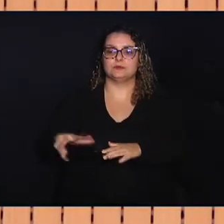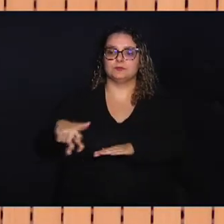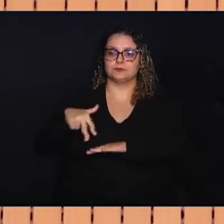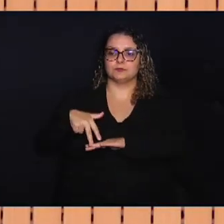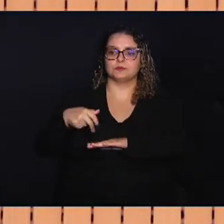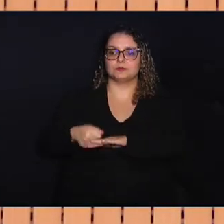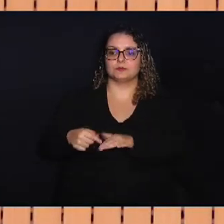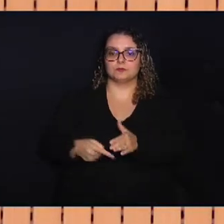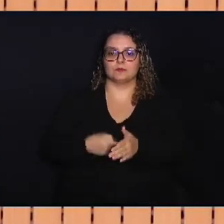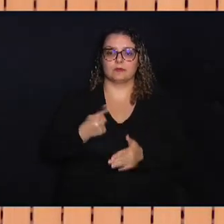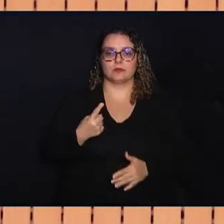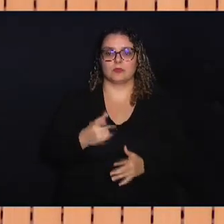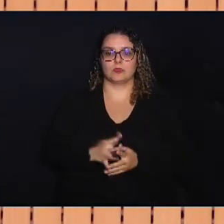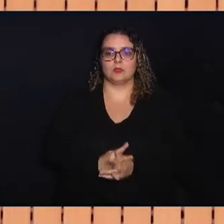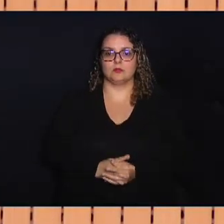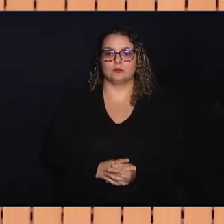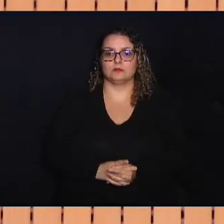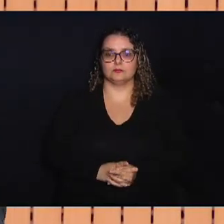presidente, primeiro